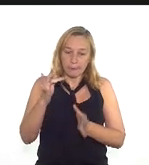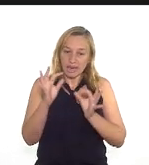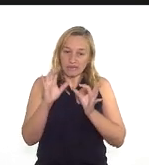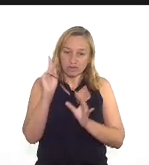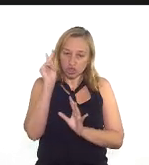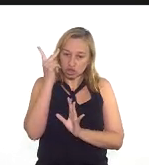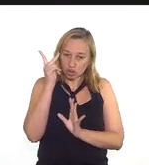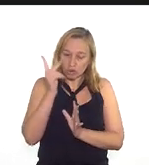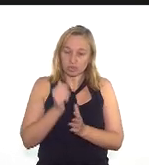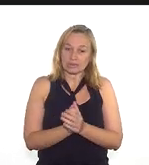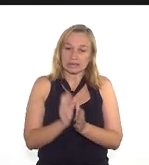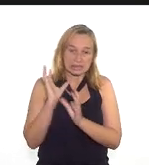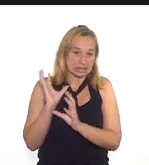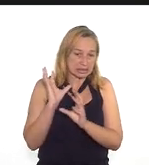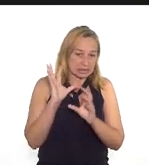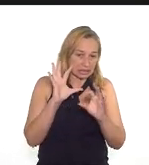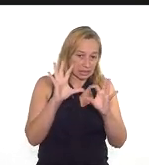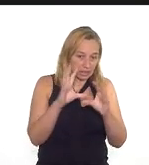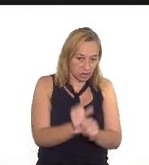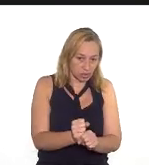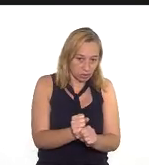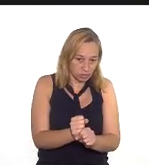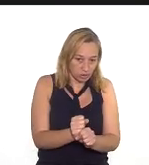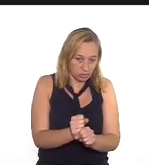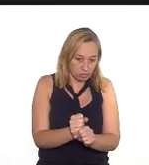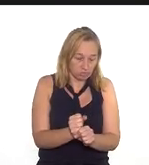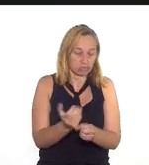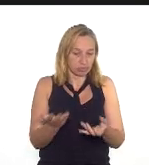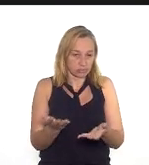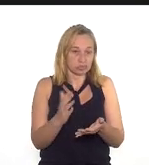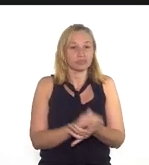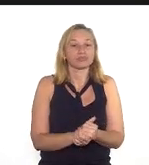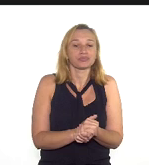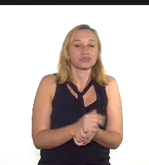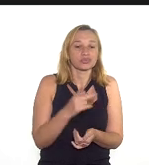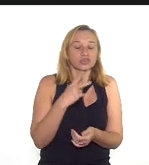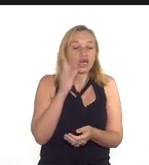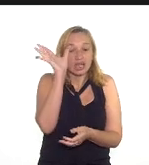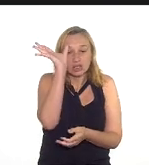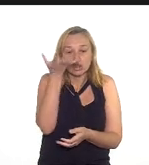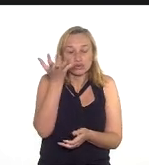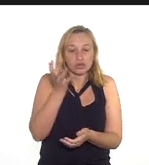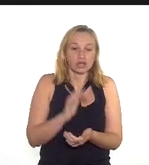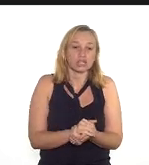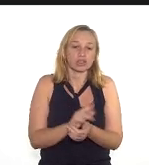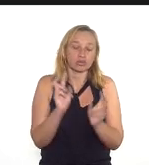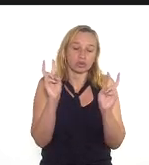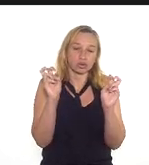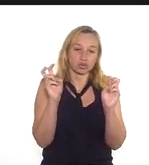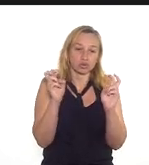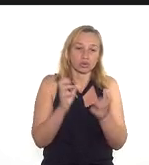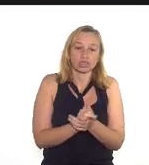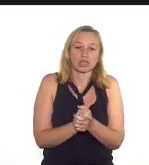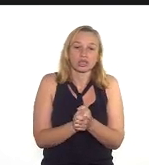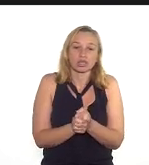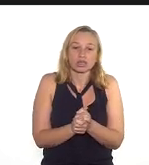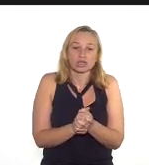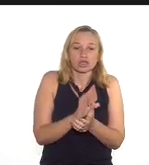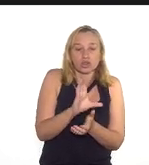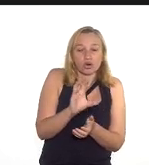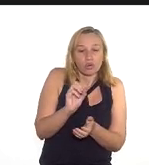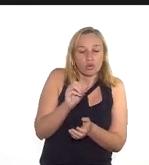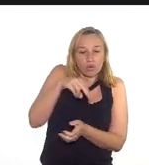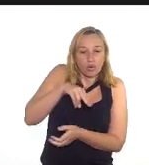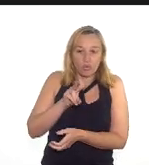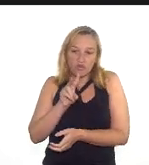mas sendo bem enfático, né? A gente está aqui para tentar resolver a situação. Esse convênio, na